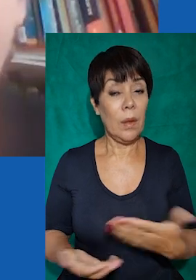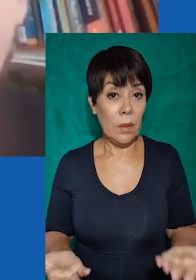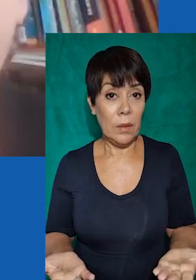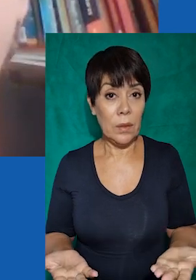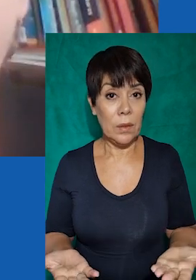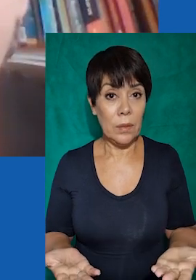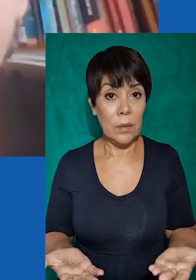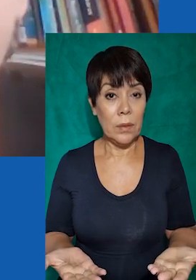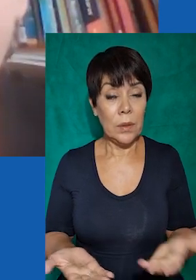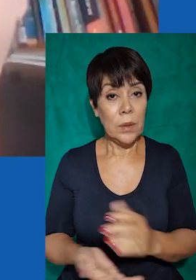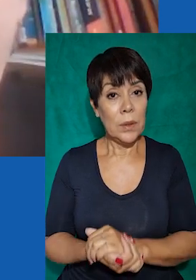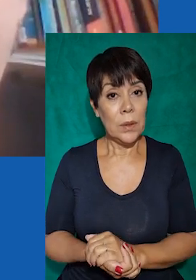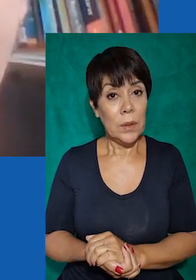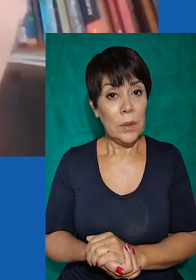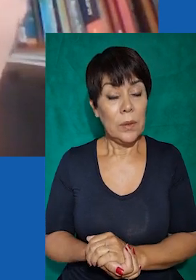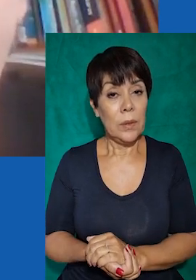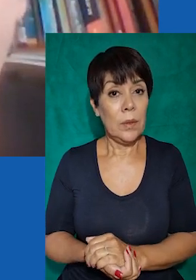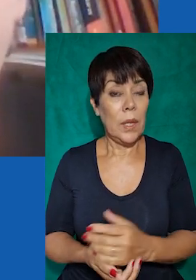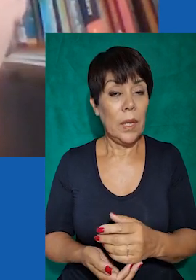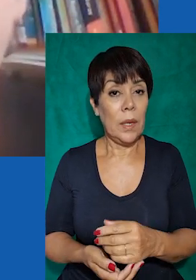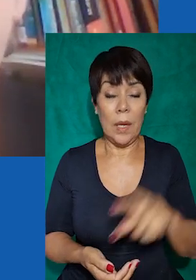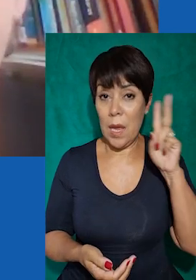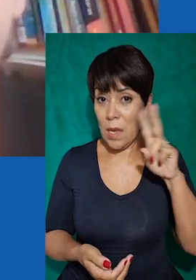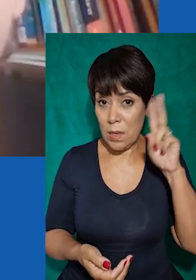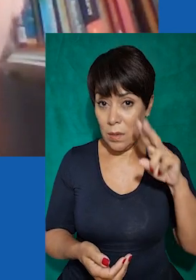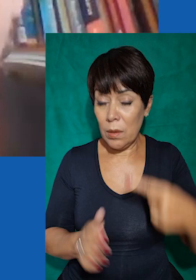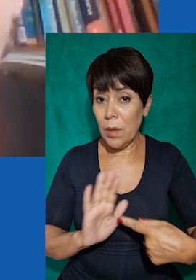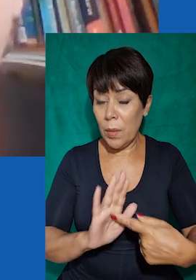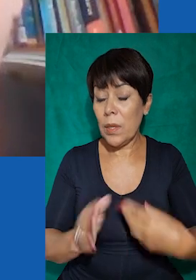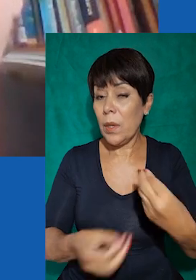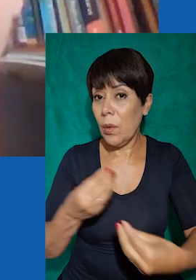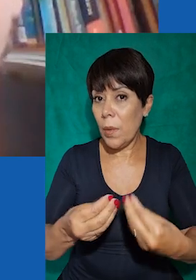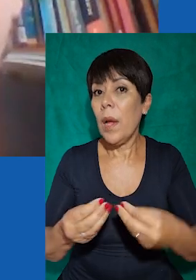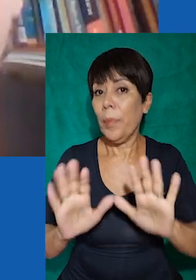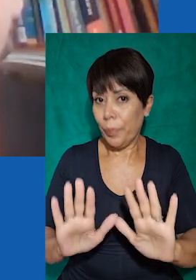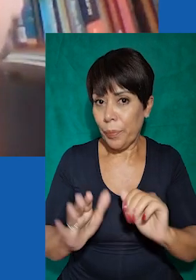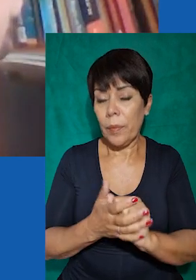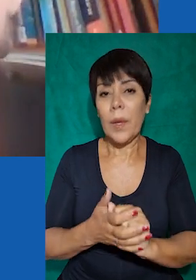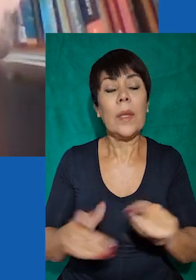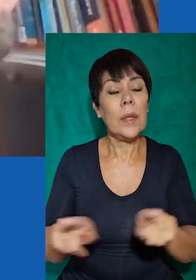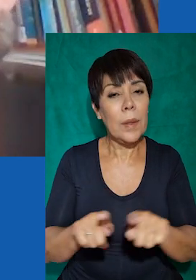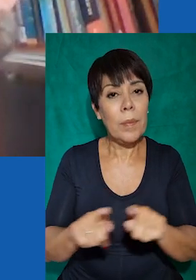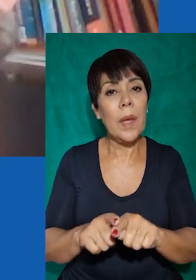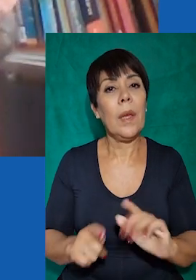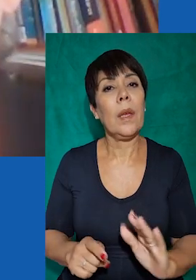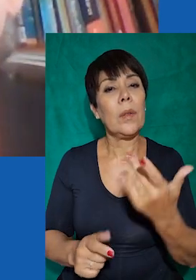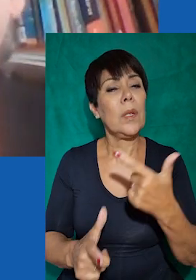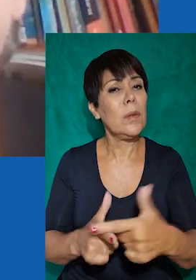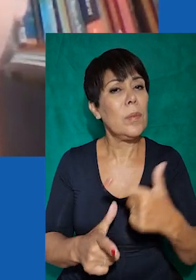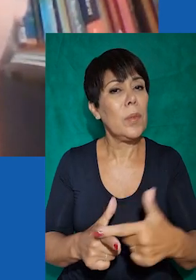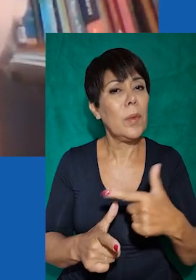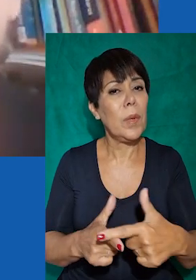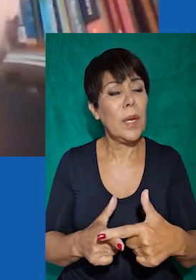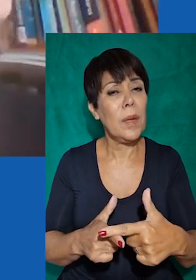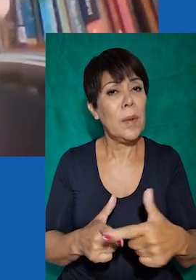Então, isso aí foi uma... Quer dizer, e isso atinge também